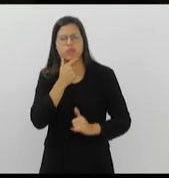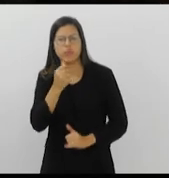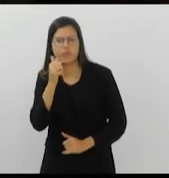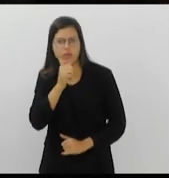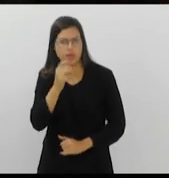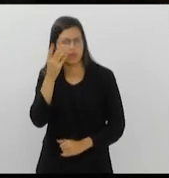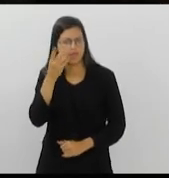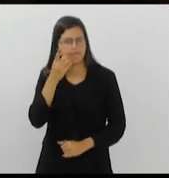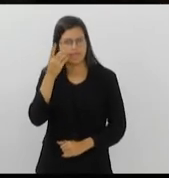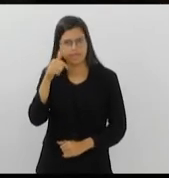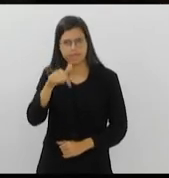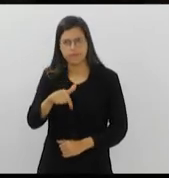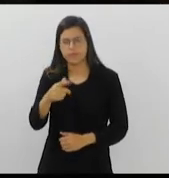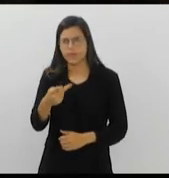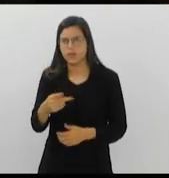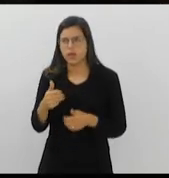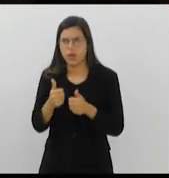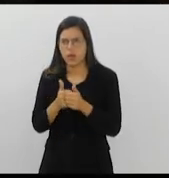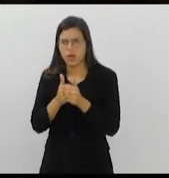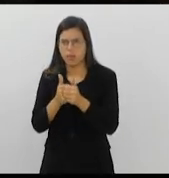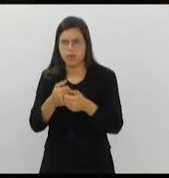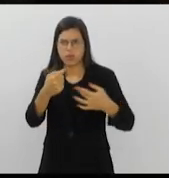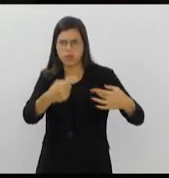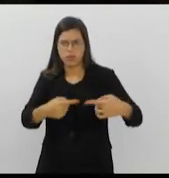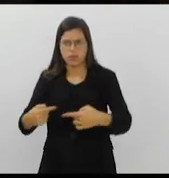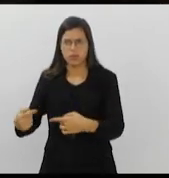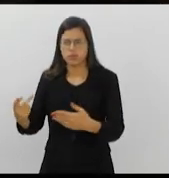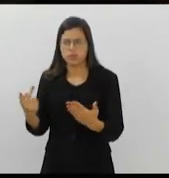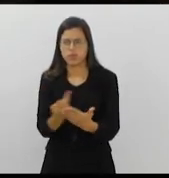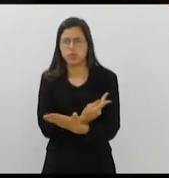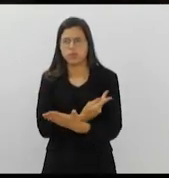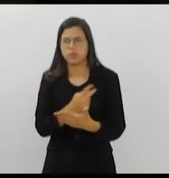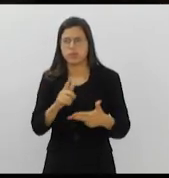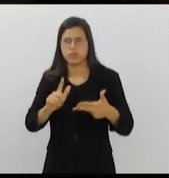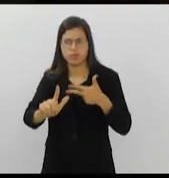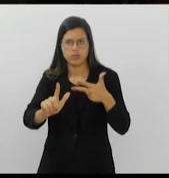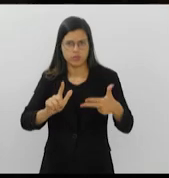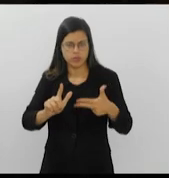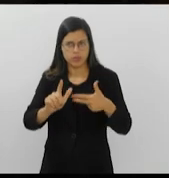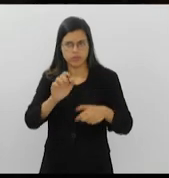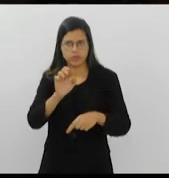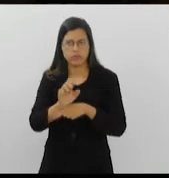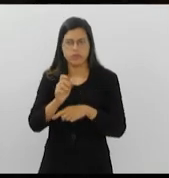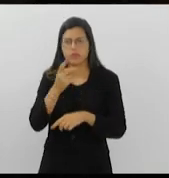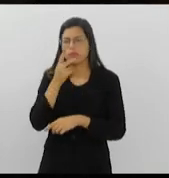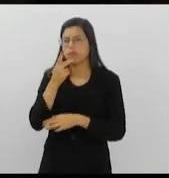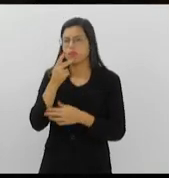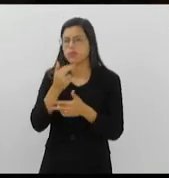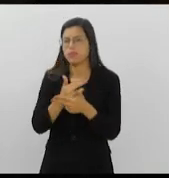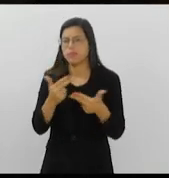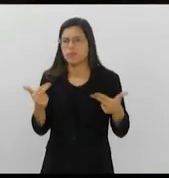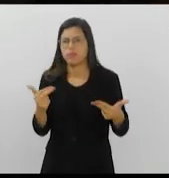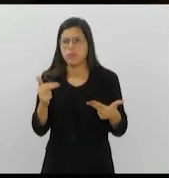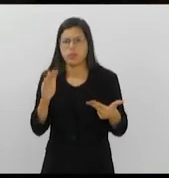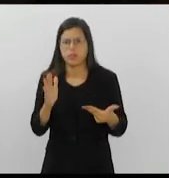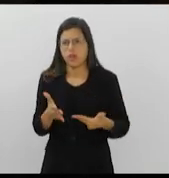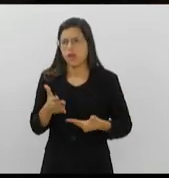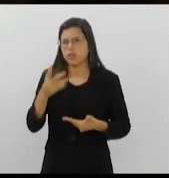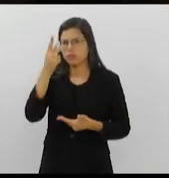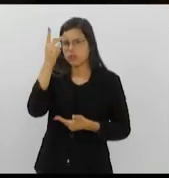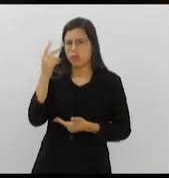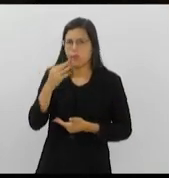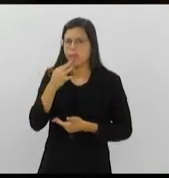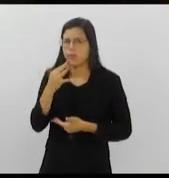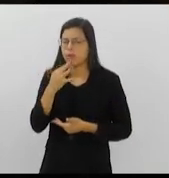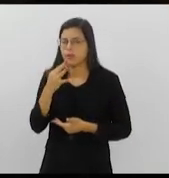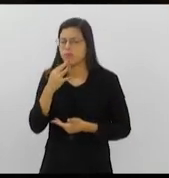que acompanham os debates que acontecem aqui no Legislativo Estadual, falar de algo que, inclusive, já é sabido por todos, né,